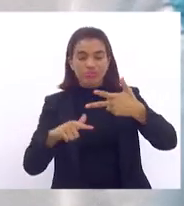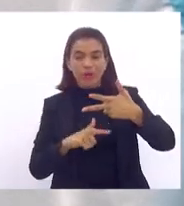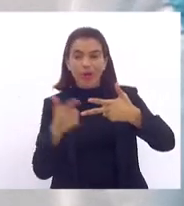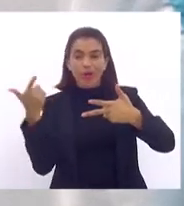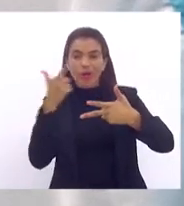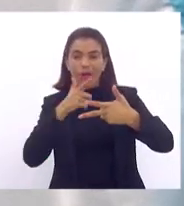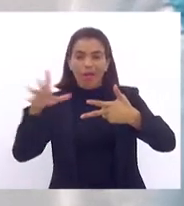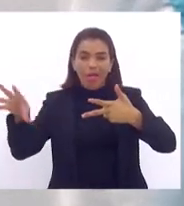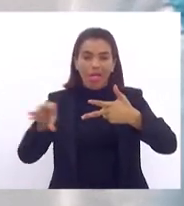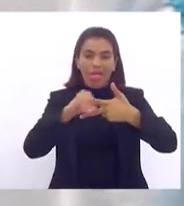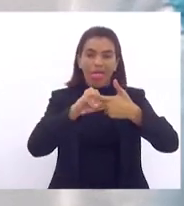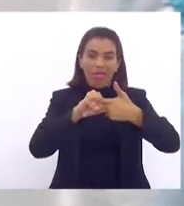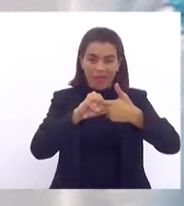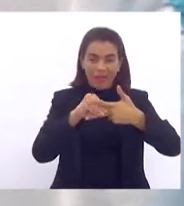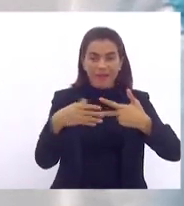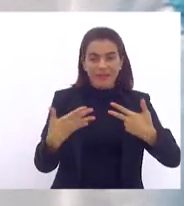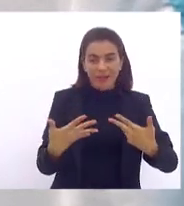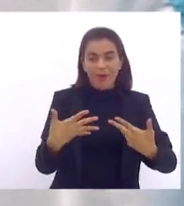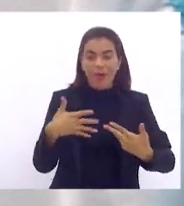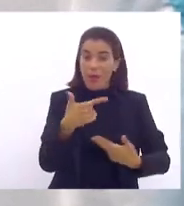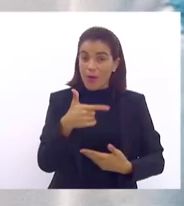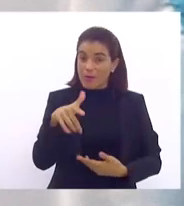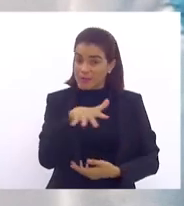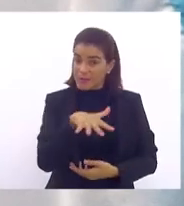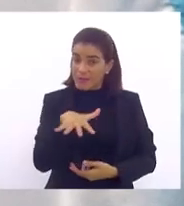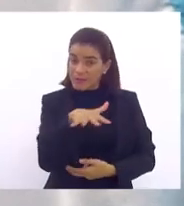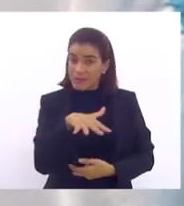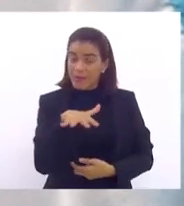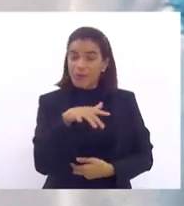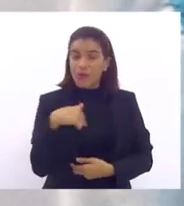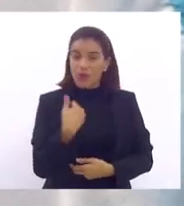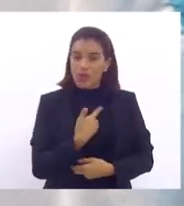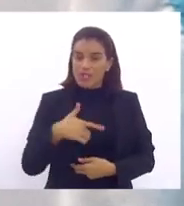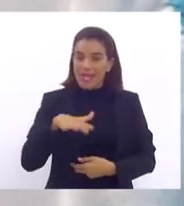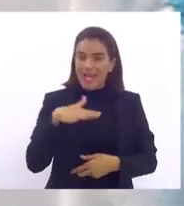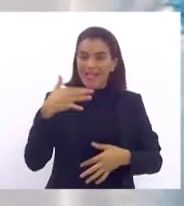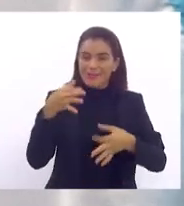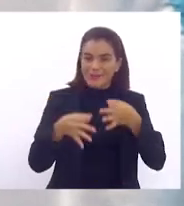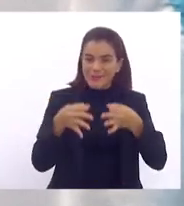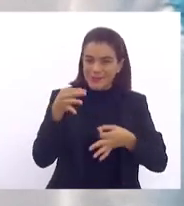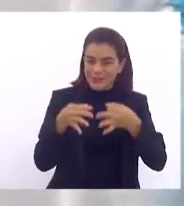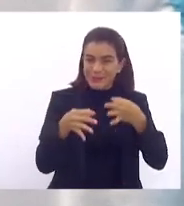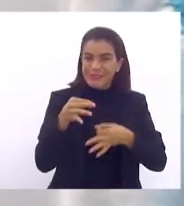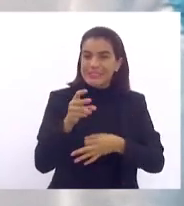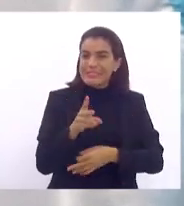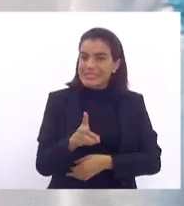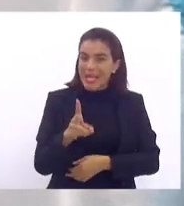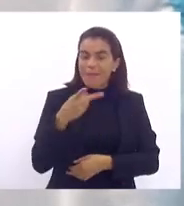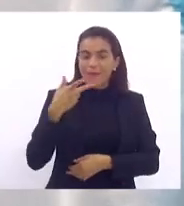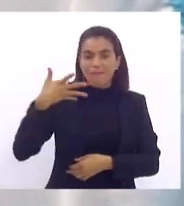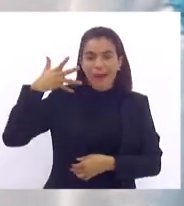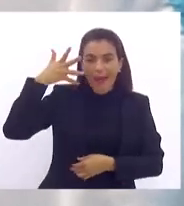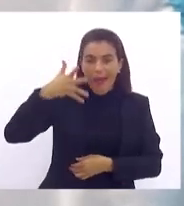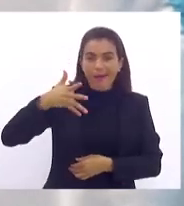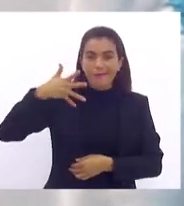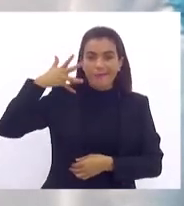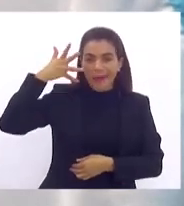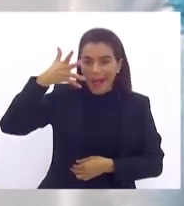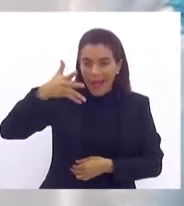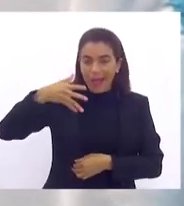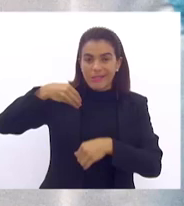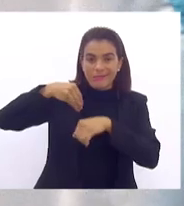lacuna Então essa é uma questão né D Roberta que nós do ramo jurídico sempre colocamos em nossos eventos mas a gente entende